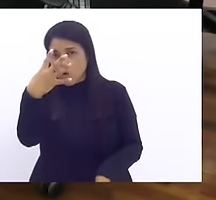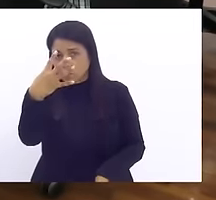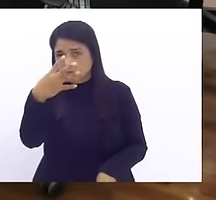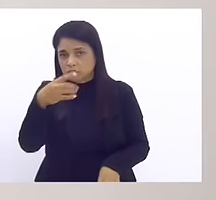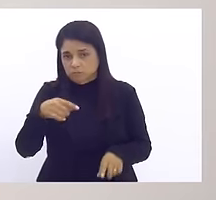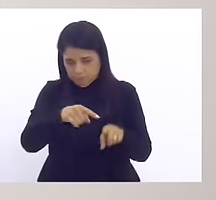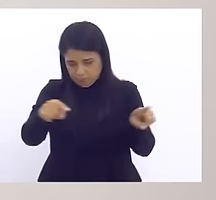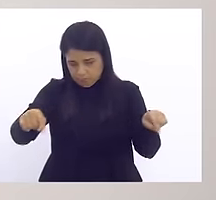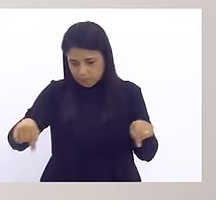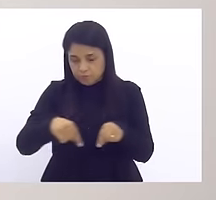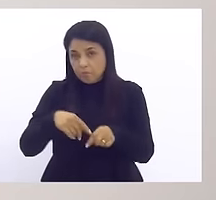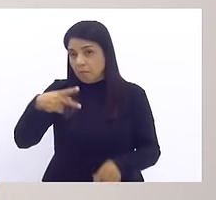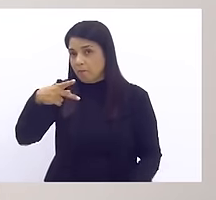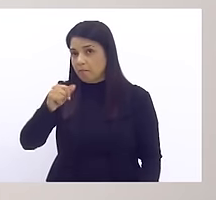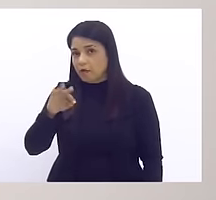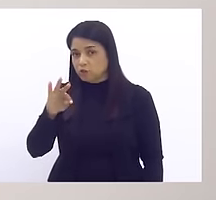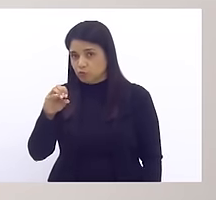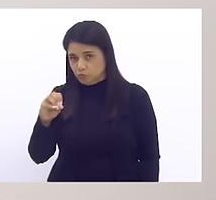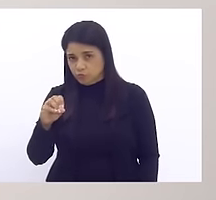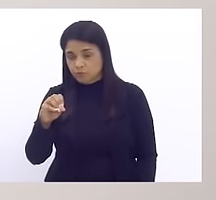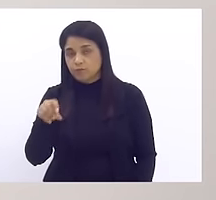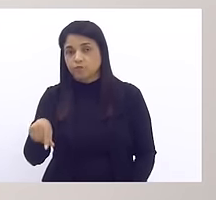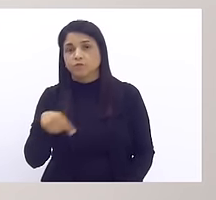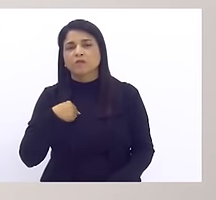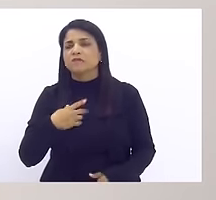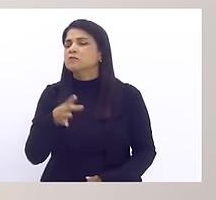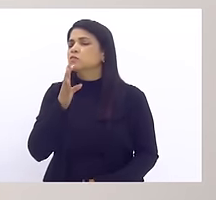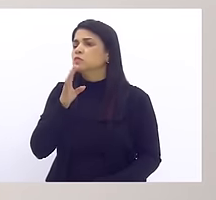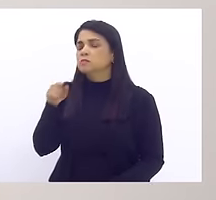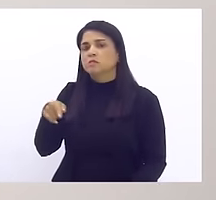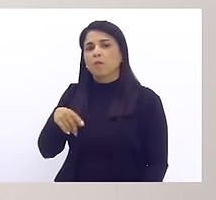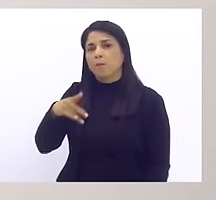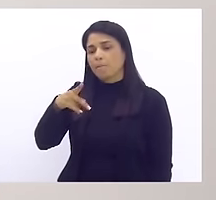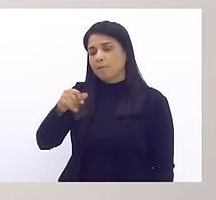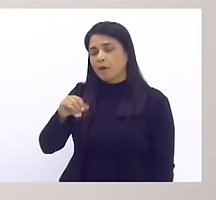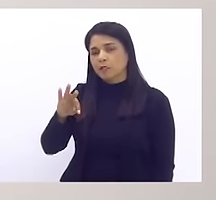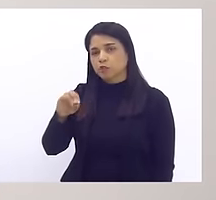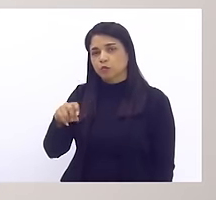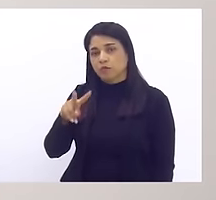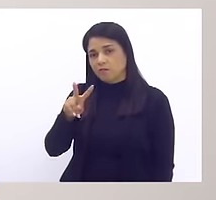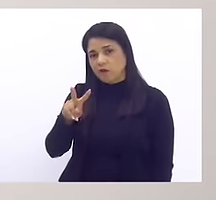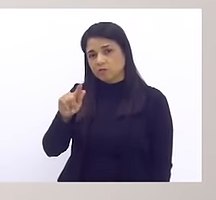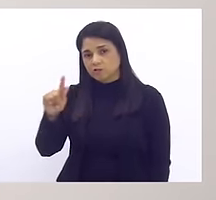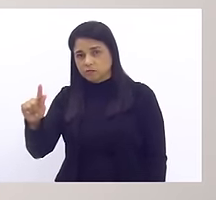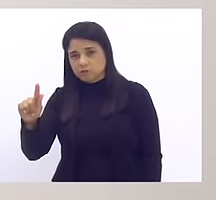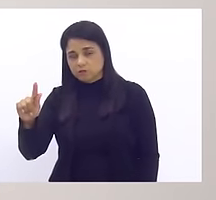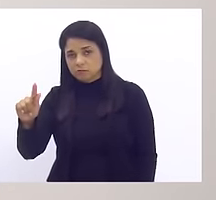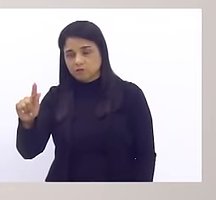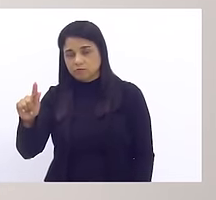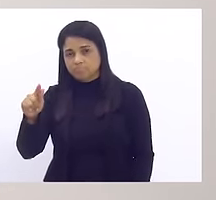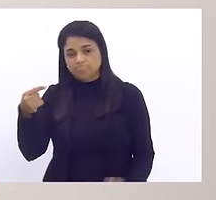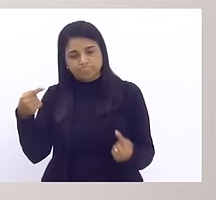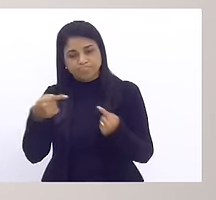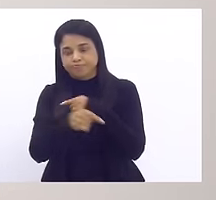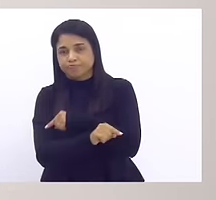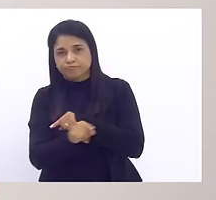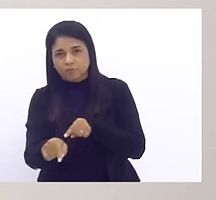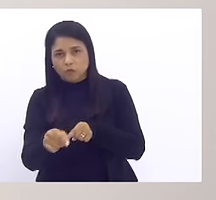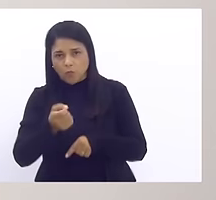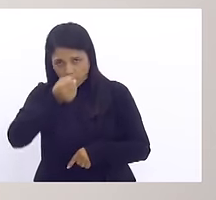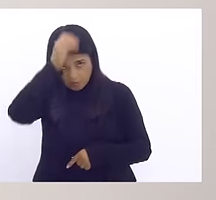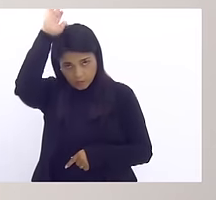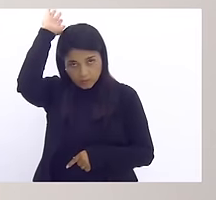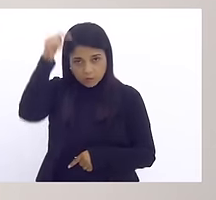a senhora tinha conhecimento que o pátio de Vargem Grande estava em desconformidade com